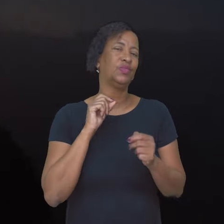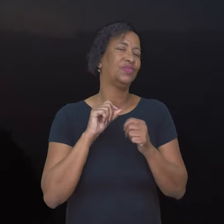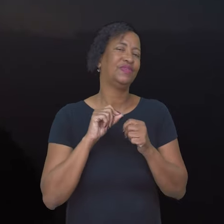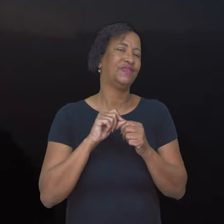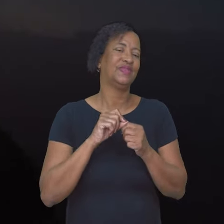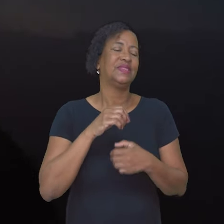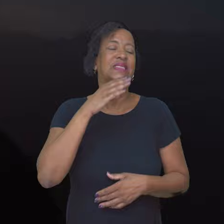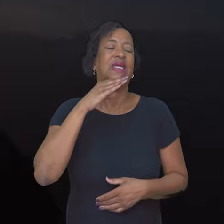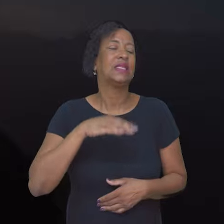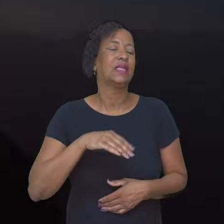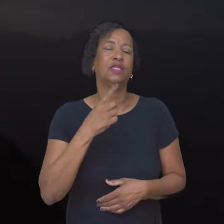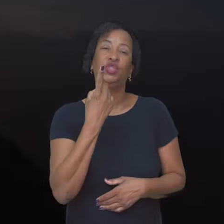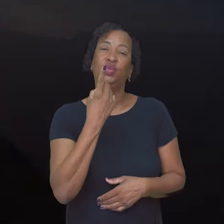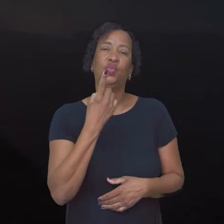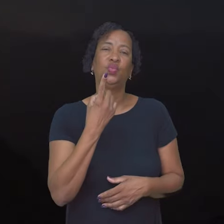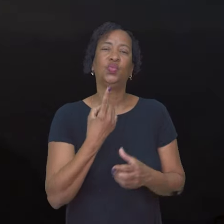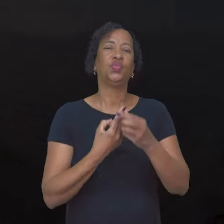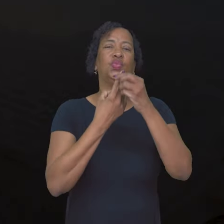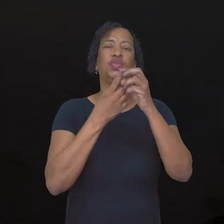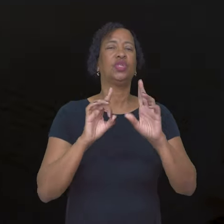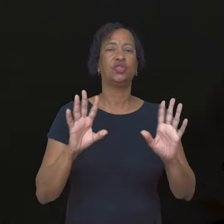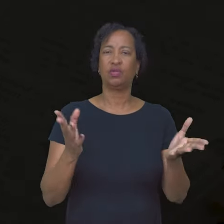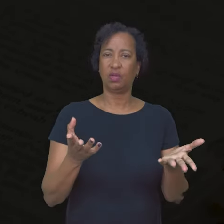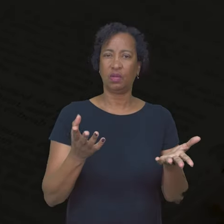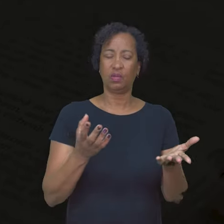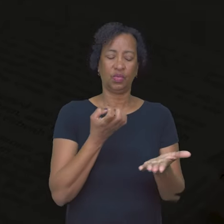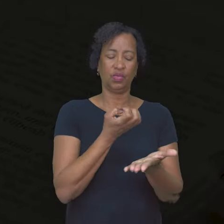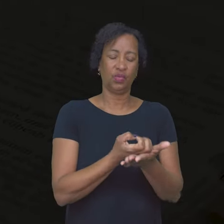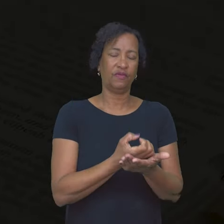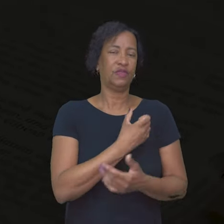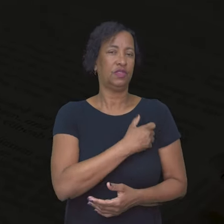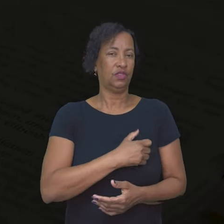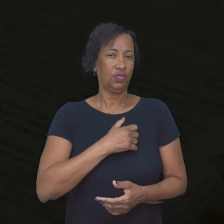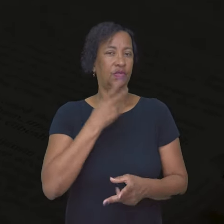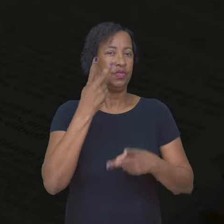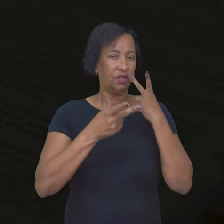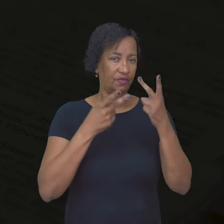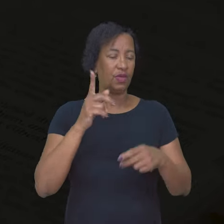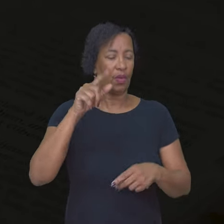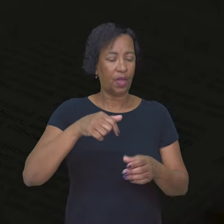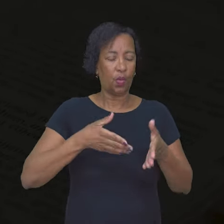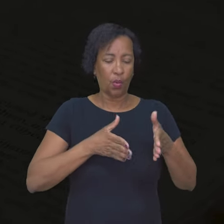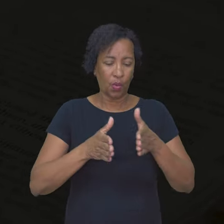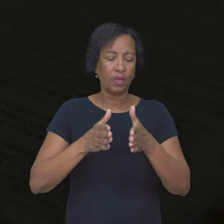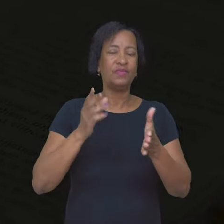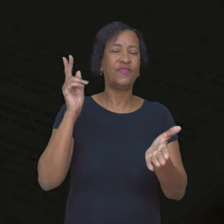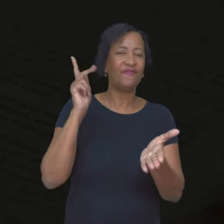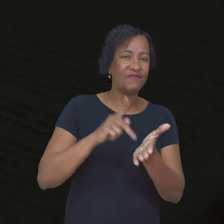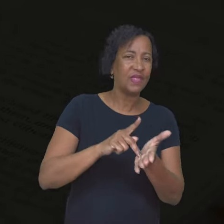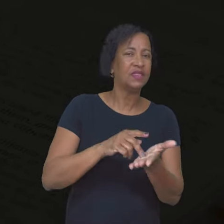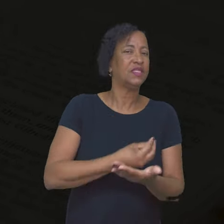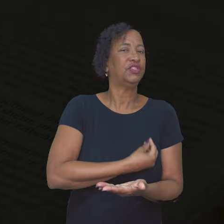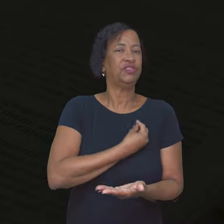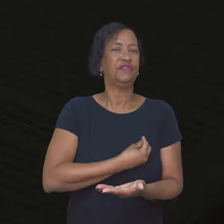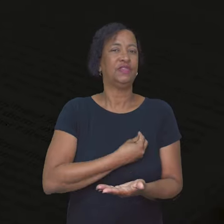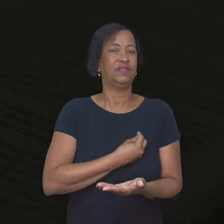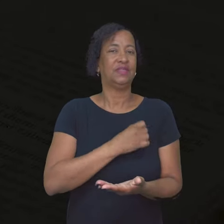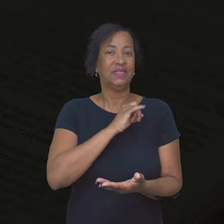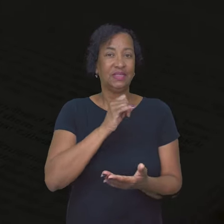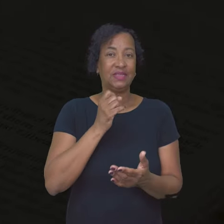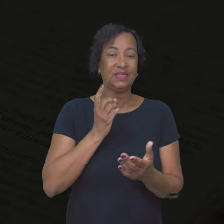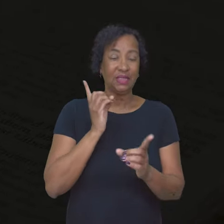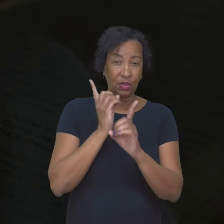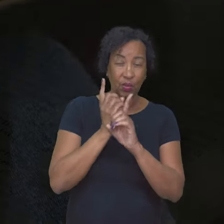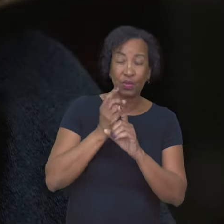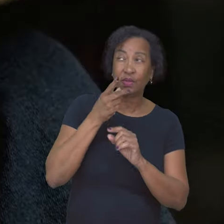tarde Jesus afirmou no Evangelho de João Eu sou o caminho a verdade e a vida ninguém vem ao Pai a não ser por